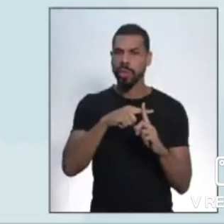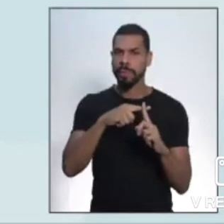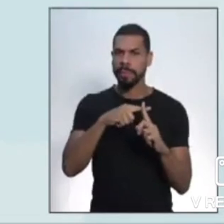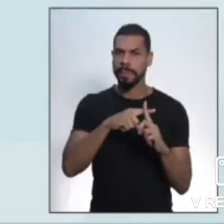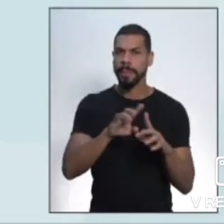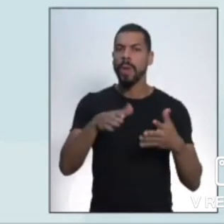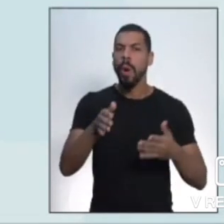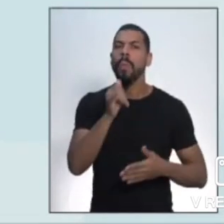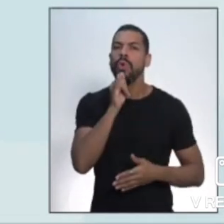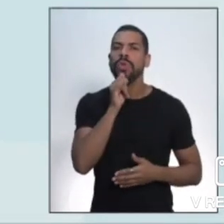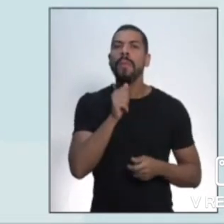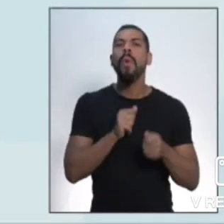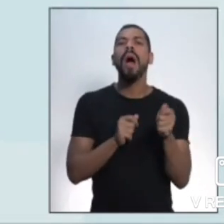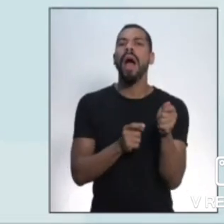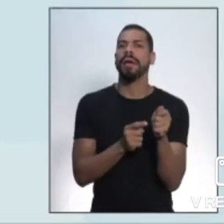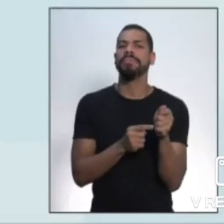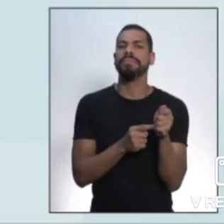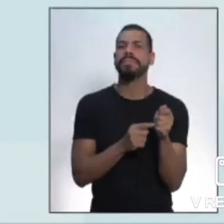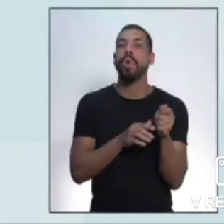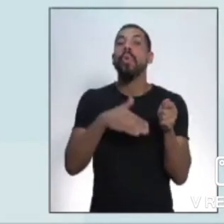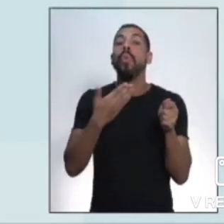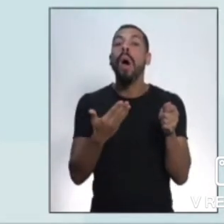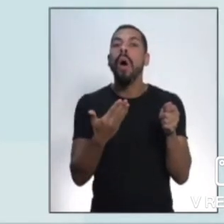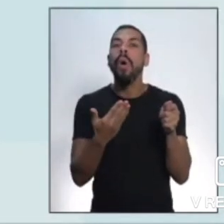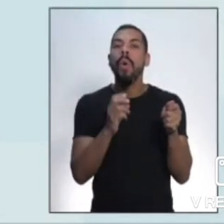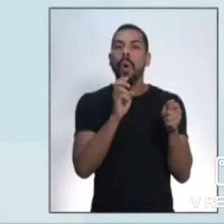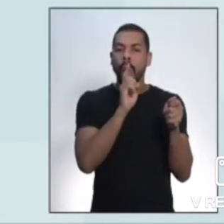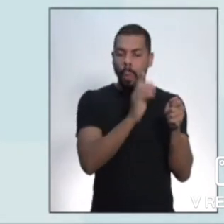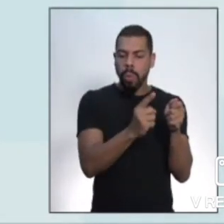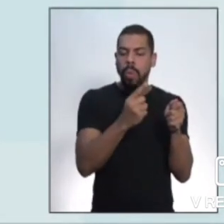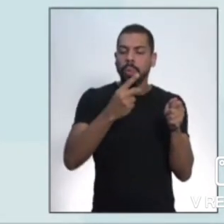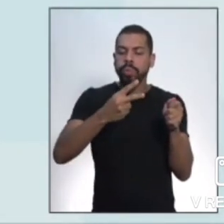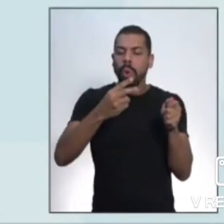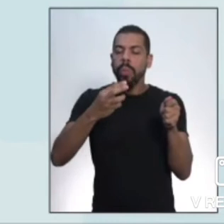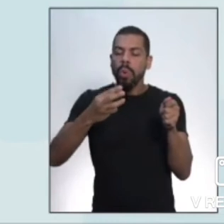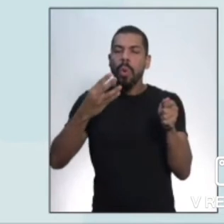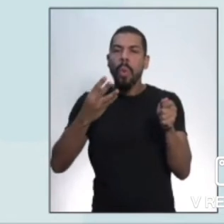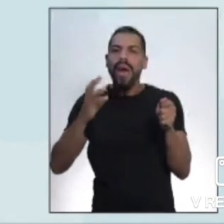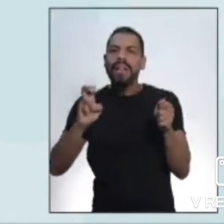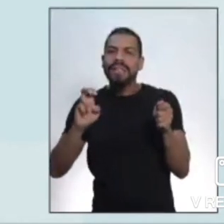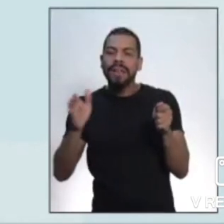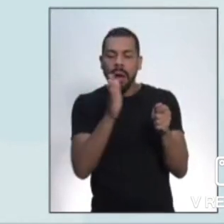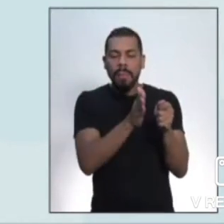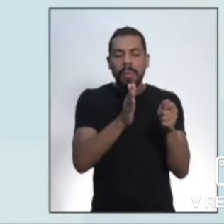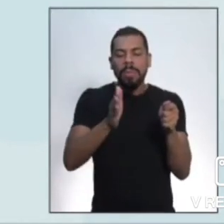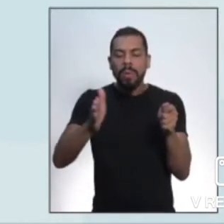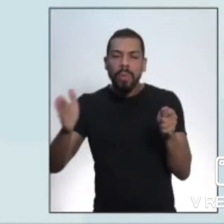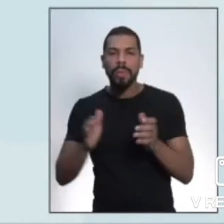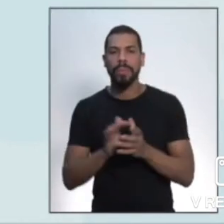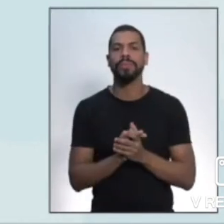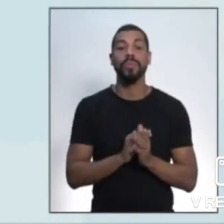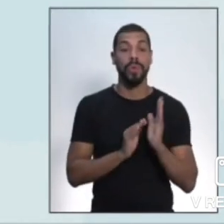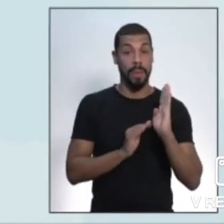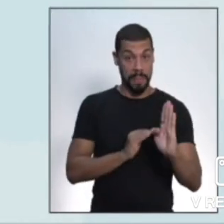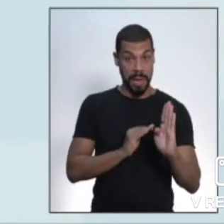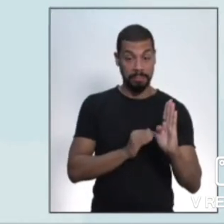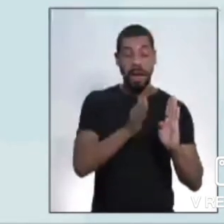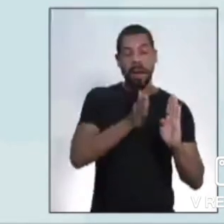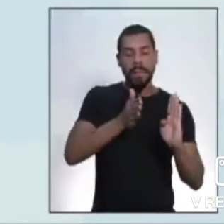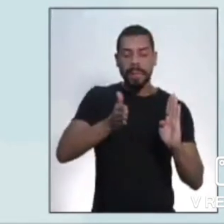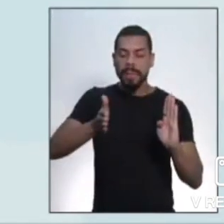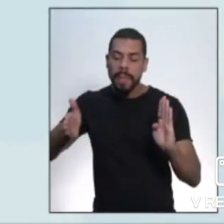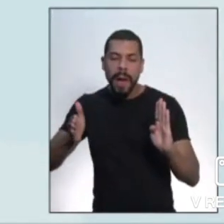na questão A, quais são os 5 primeiros termos dessa sequência? Na questão B, os 5 primeiros termos? E na questão